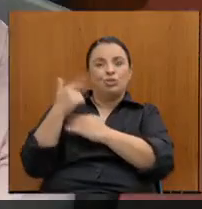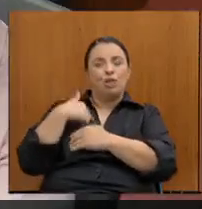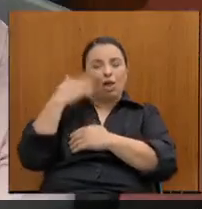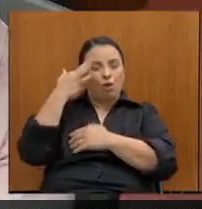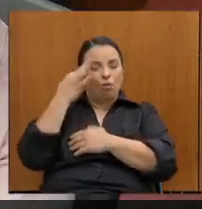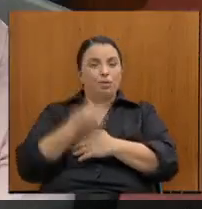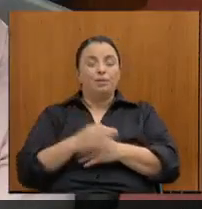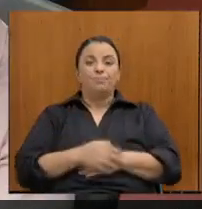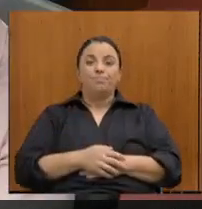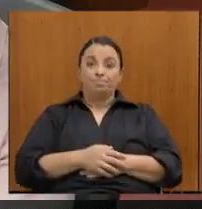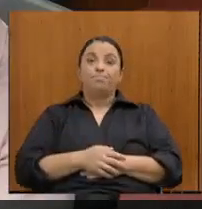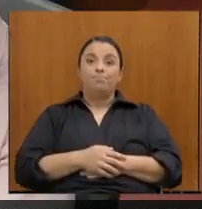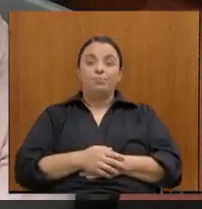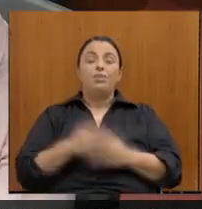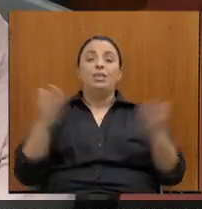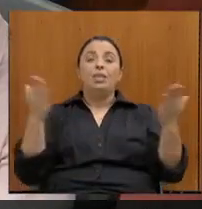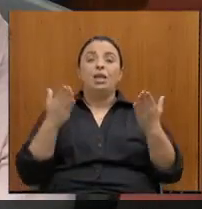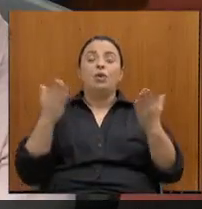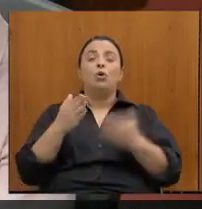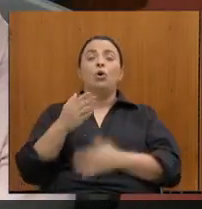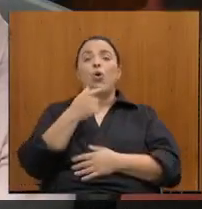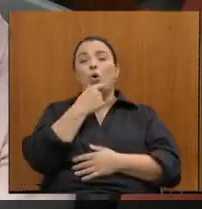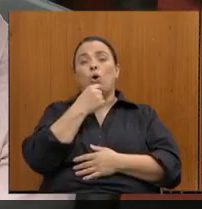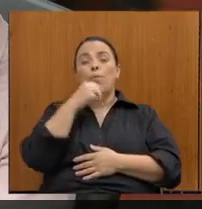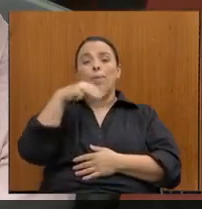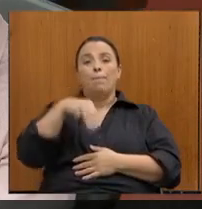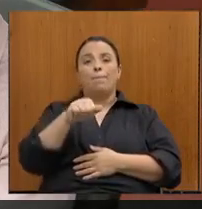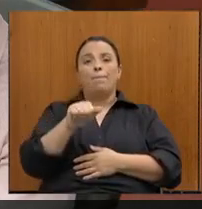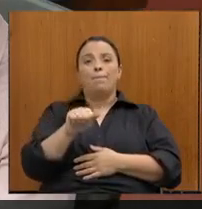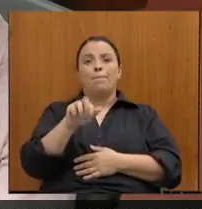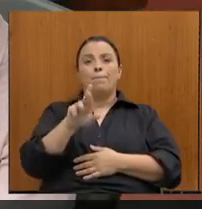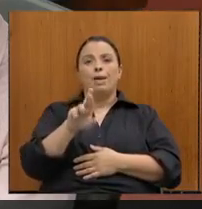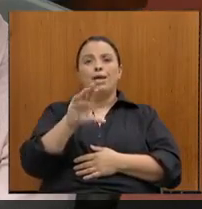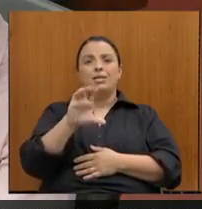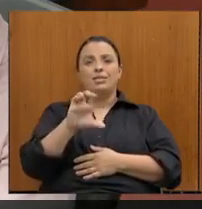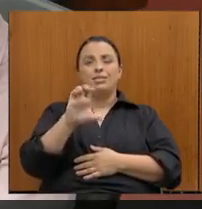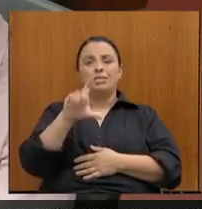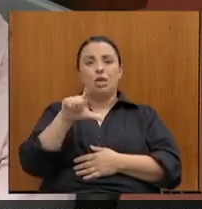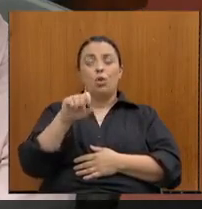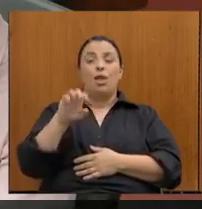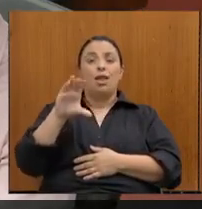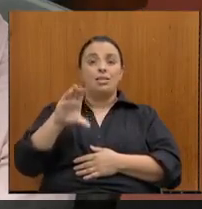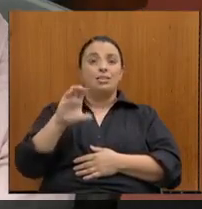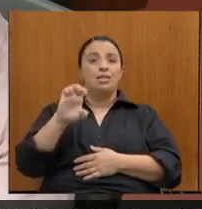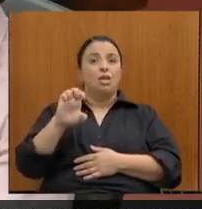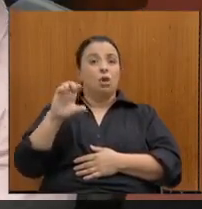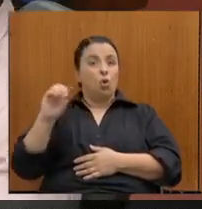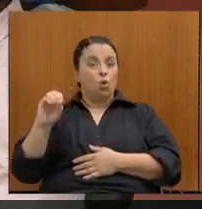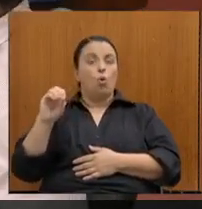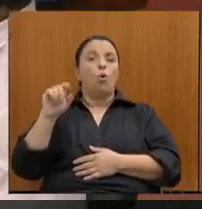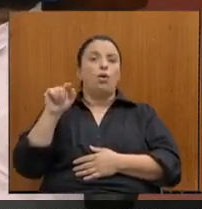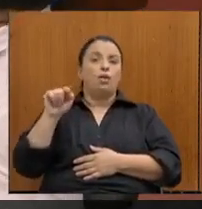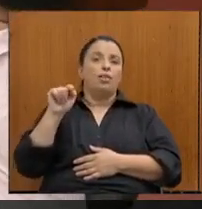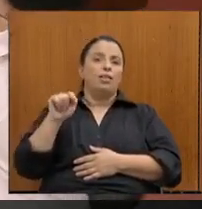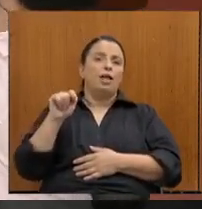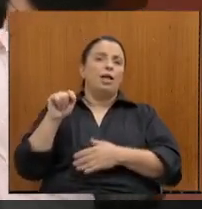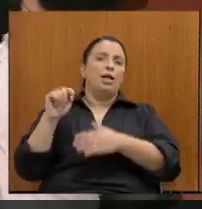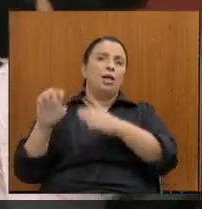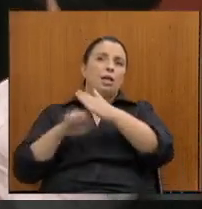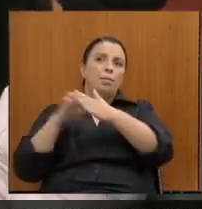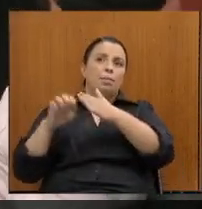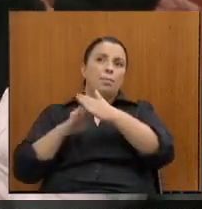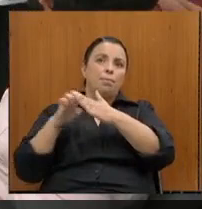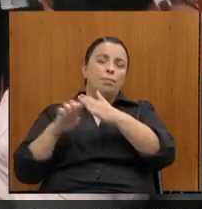vamos ouvir agora Marcelo veneroso ele é se ou da rádio energia e gases Norman e nesses grupos